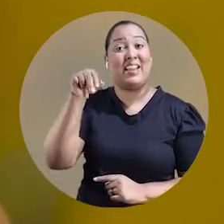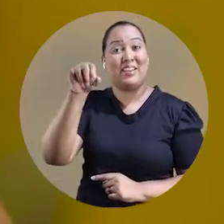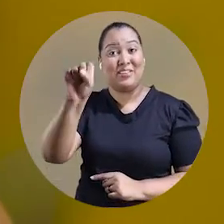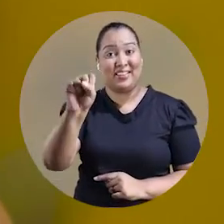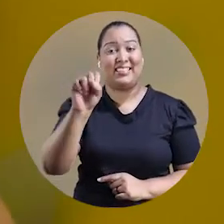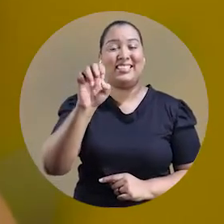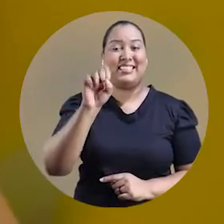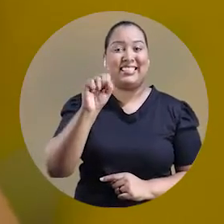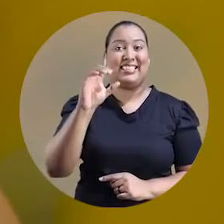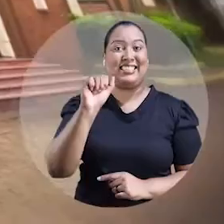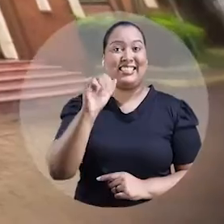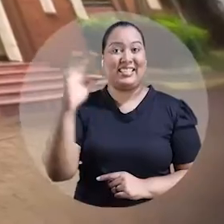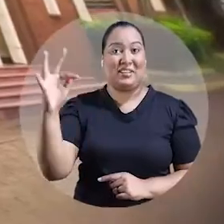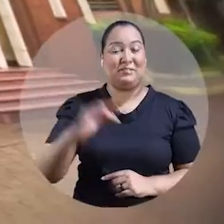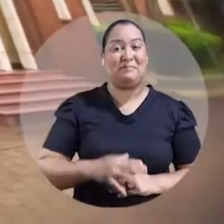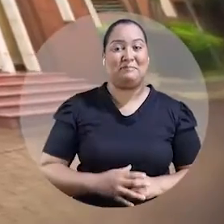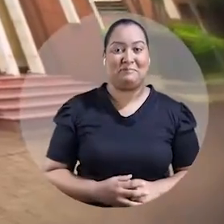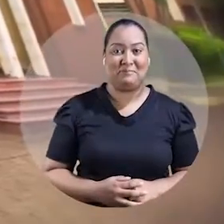Ivens Cuiabano Scaff.